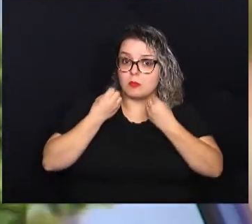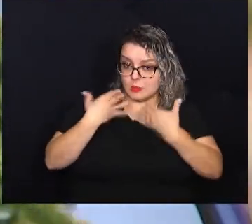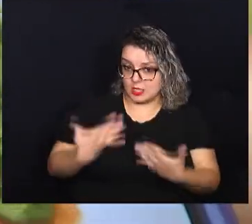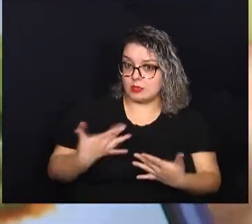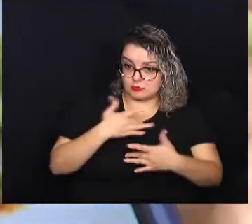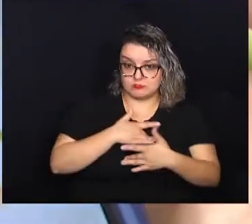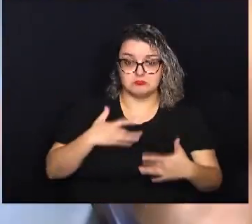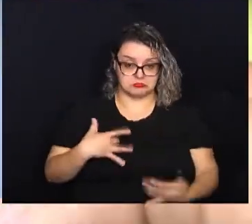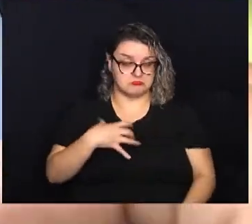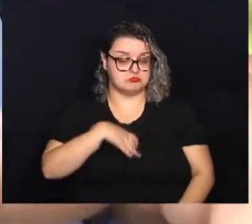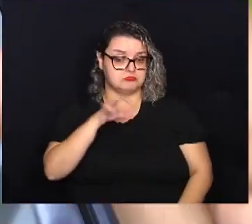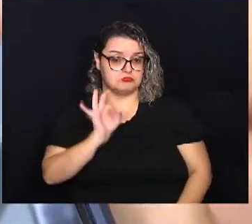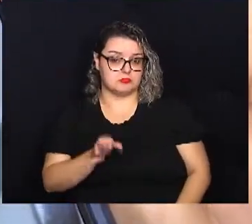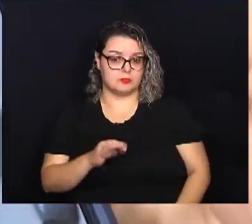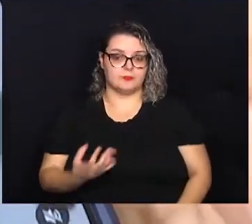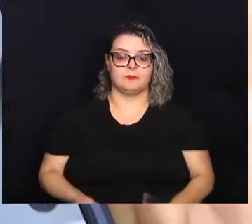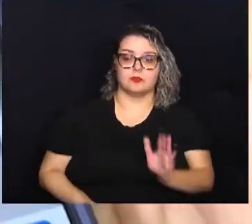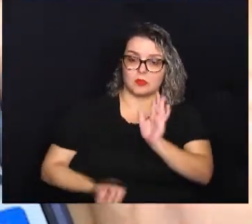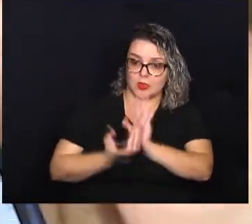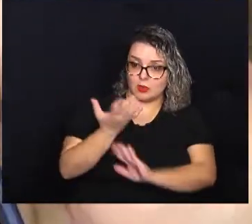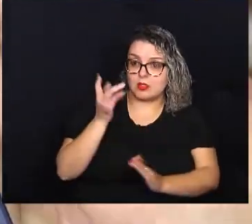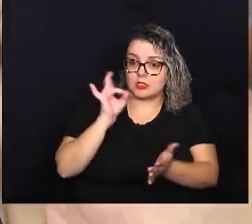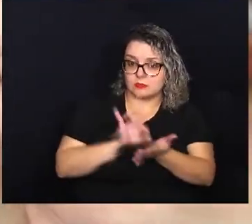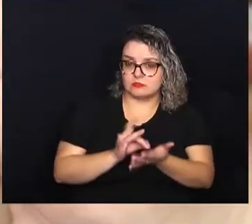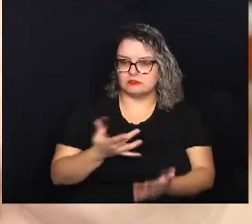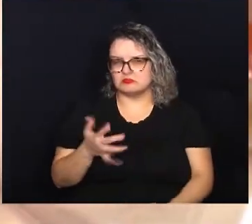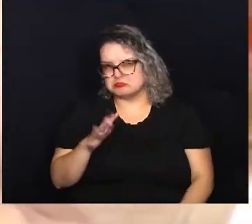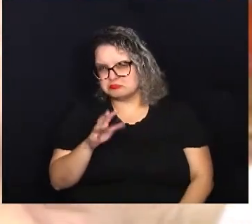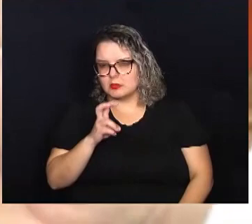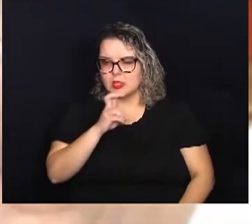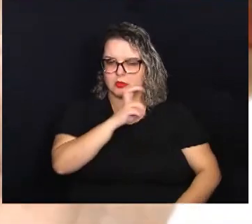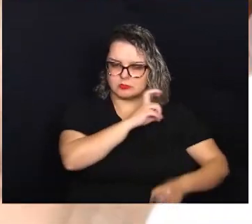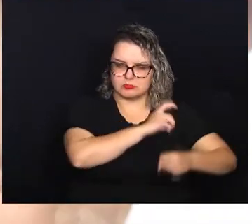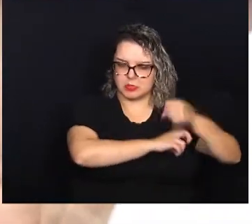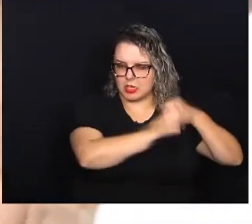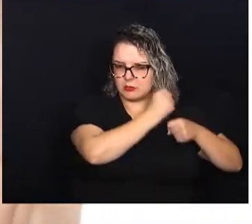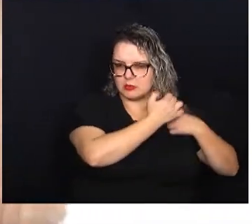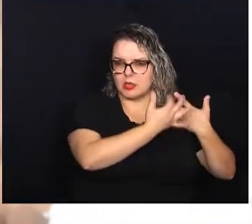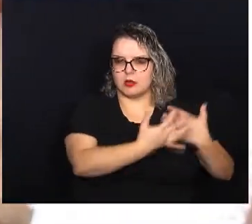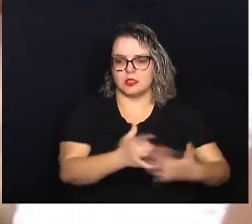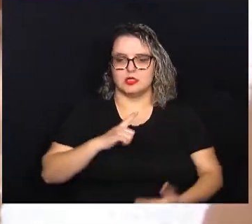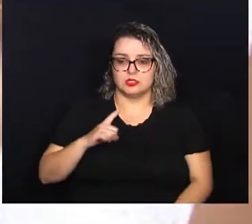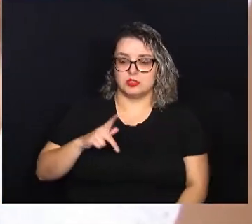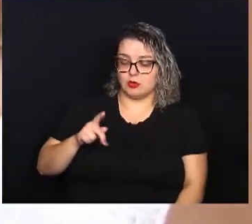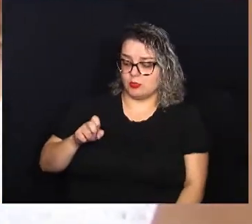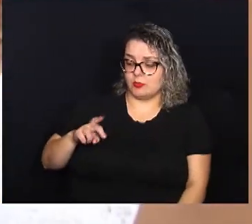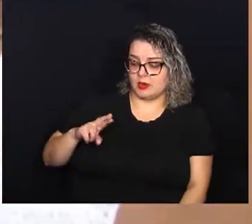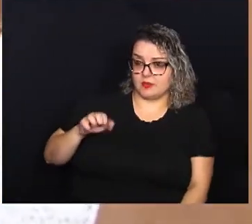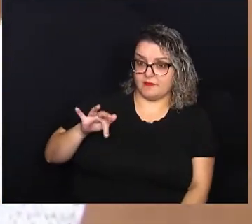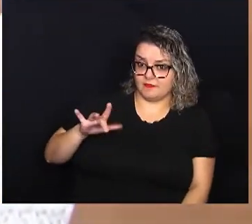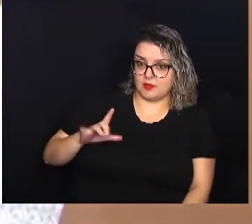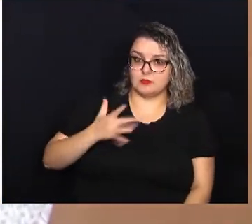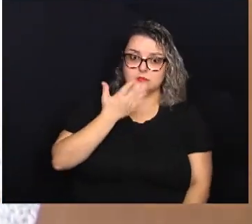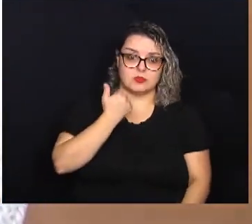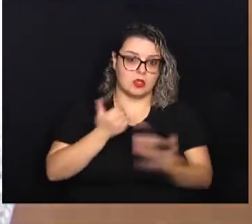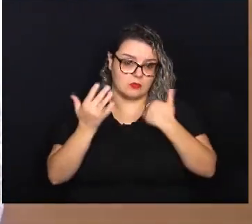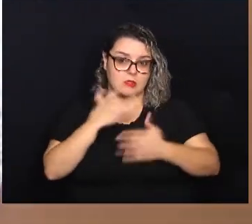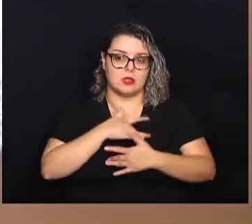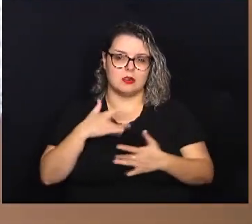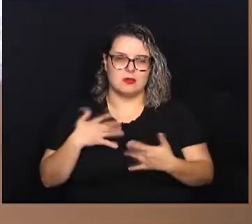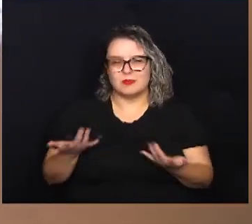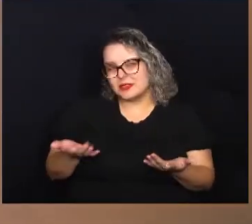saudável criei na verdade faz uns 5 anos que eu tinha um perfil de alimentação saudável mas ele era bem